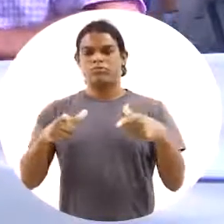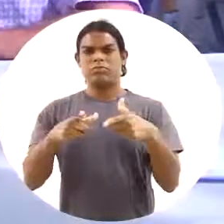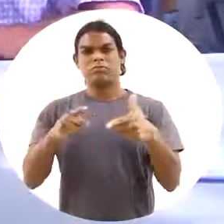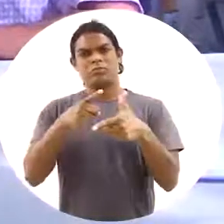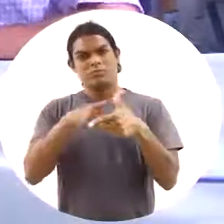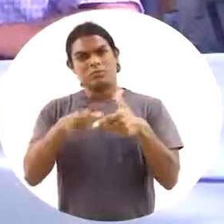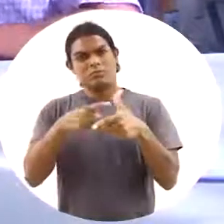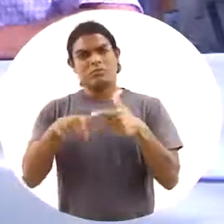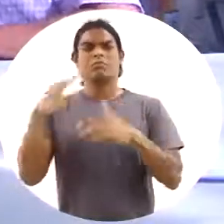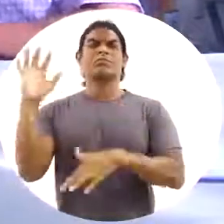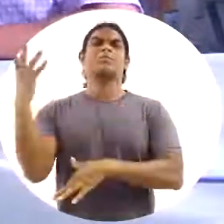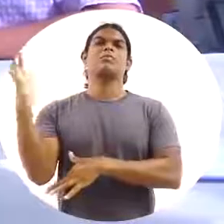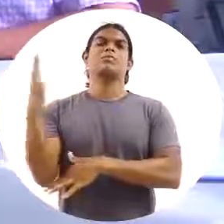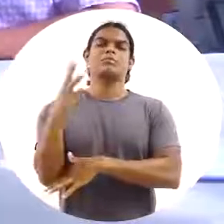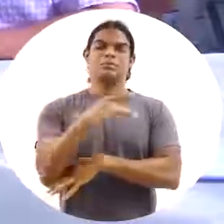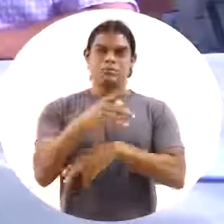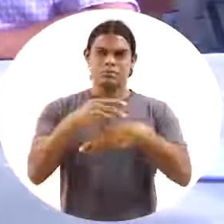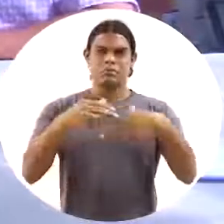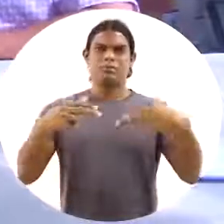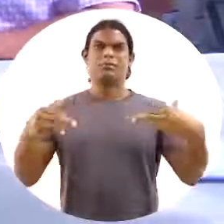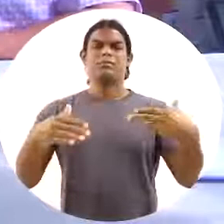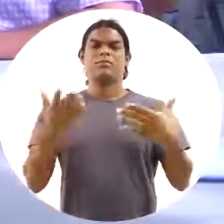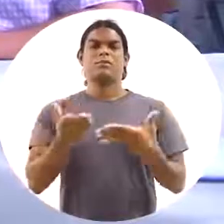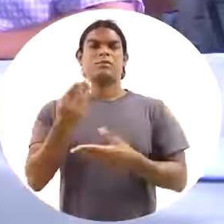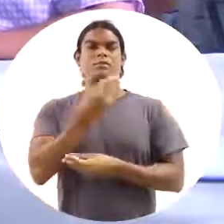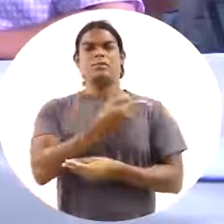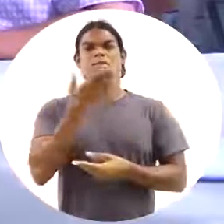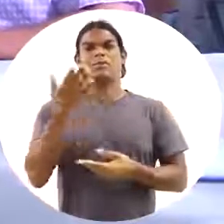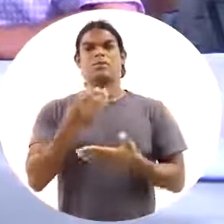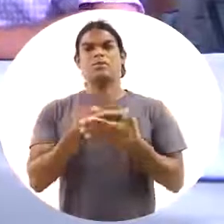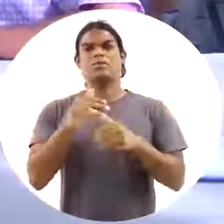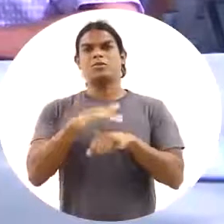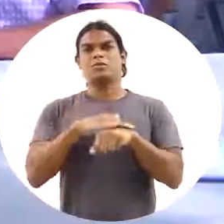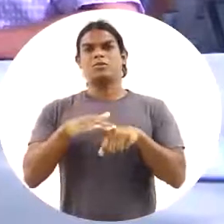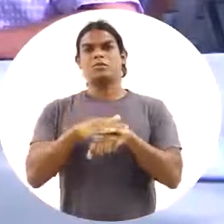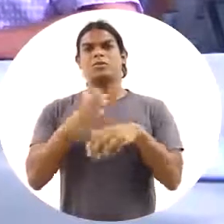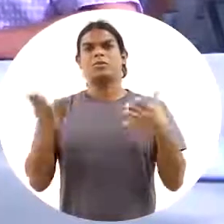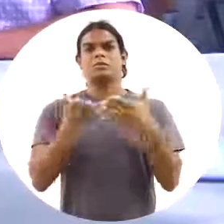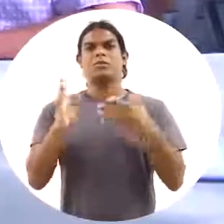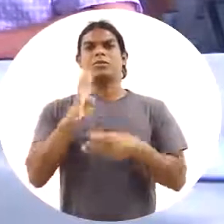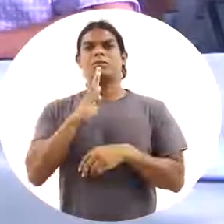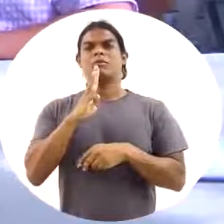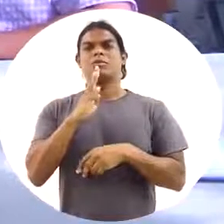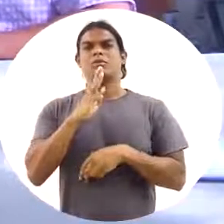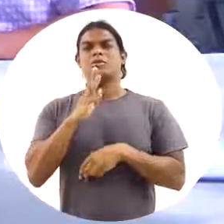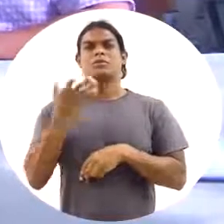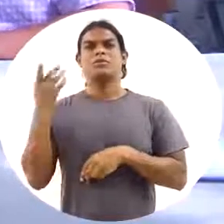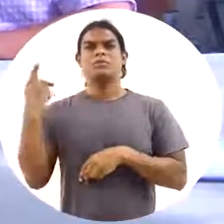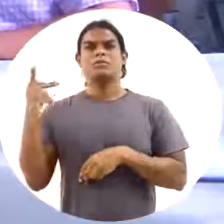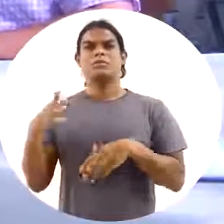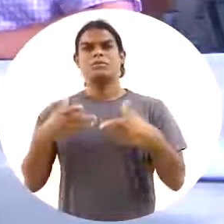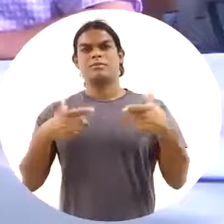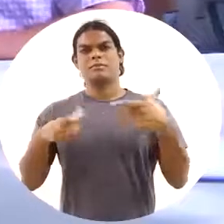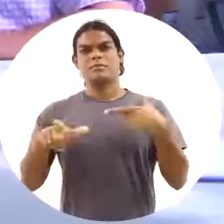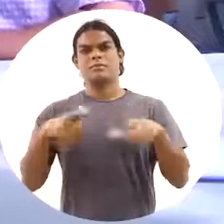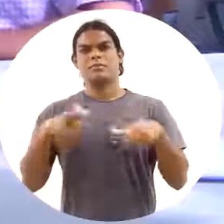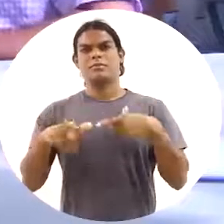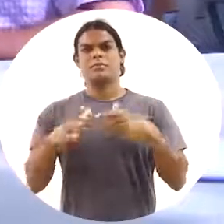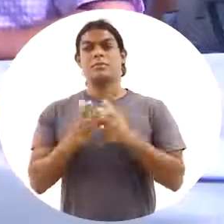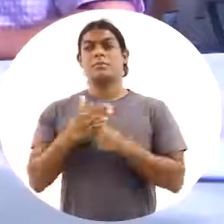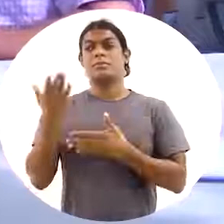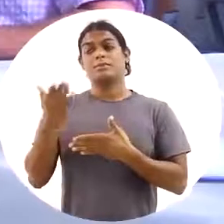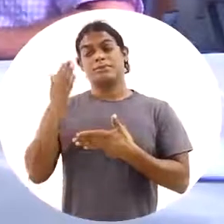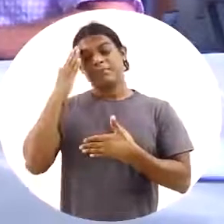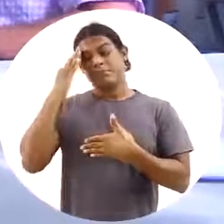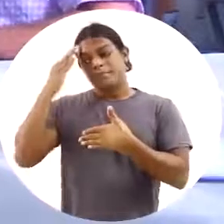ambiental. Enfim, ele vai conversar, eu vou fazer algumas perguntinhas para ele e a gente vai poder conhecer um pouco do seu trabalho, tá bom?